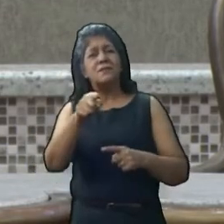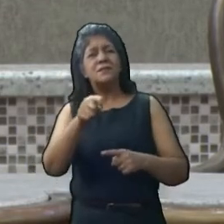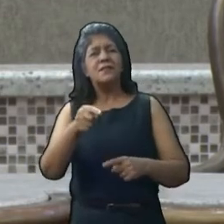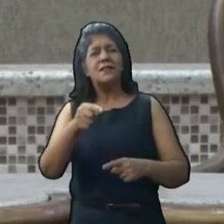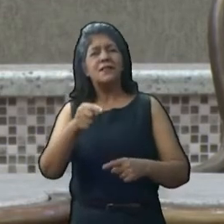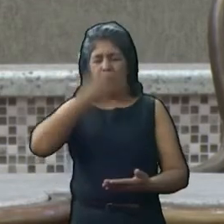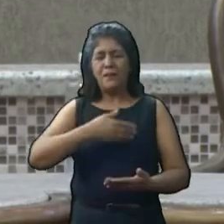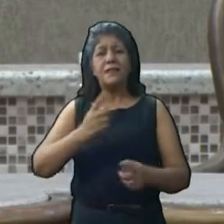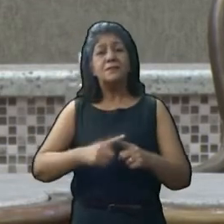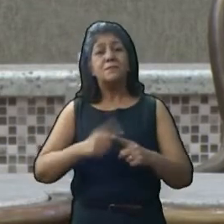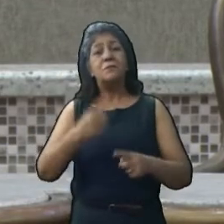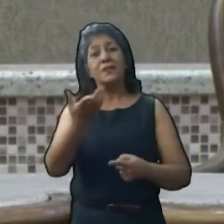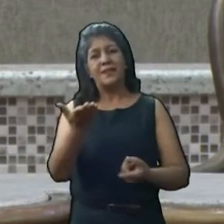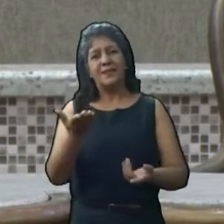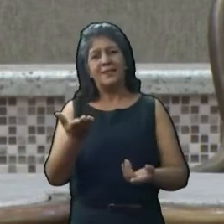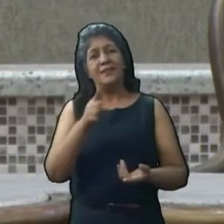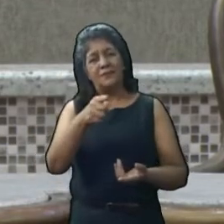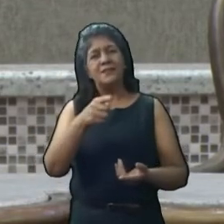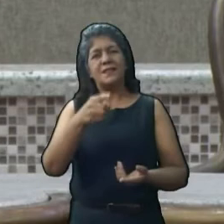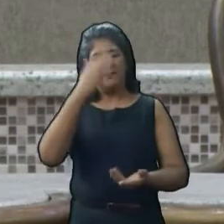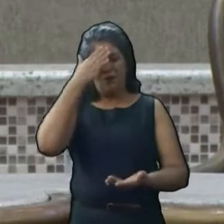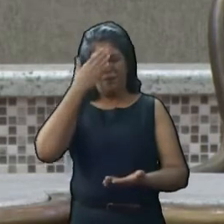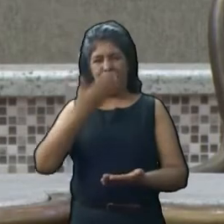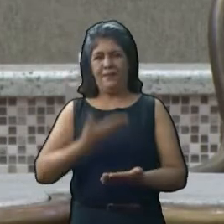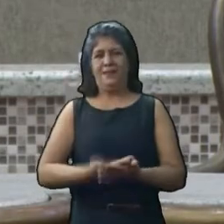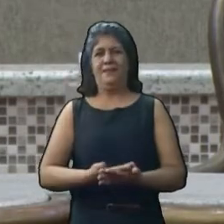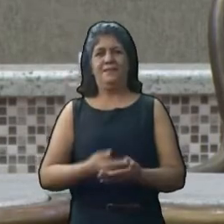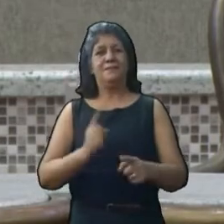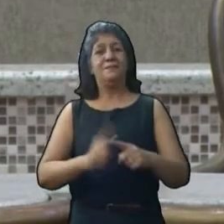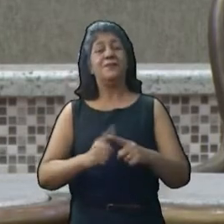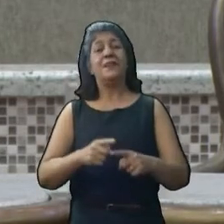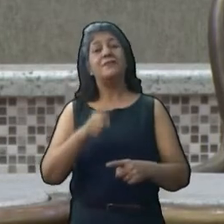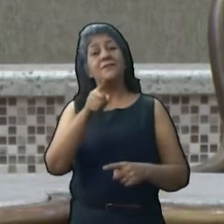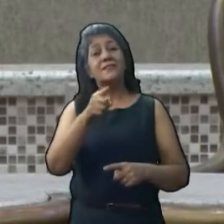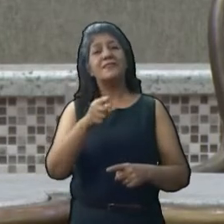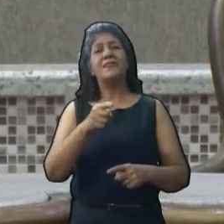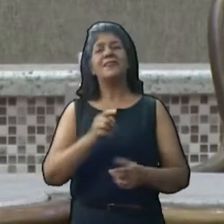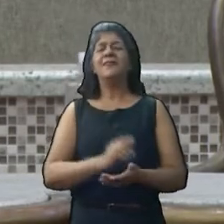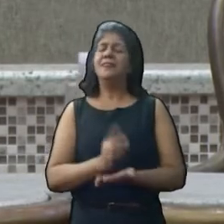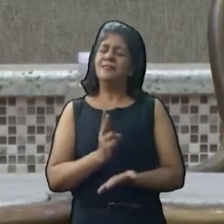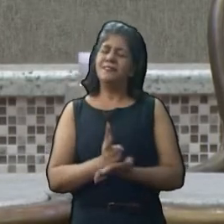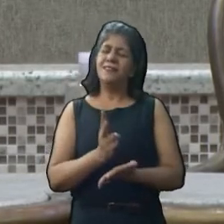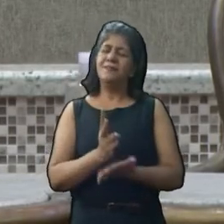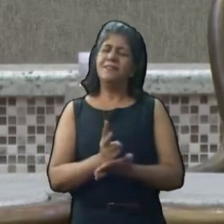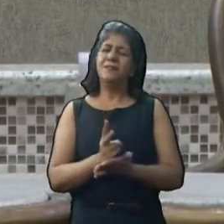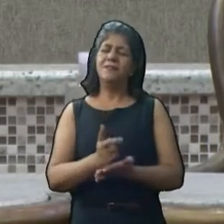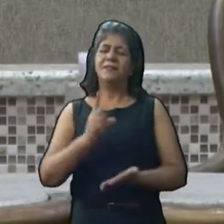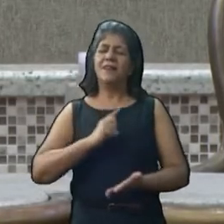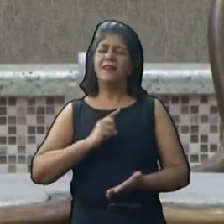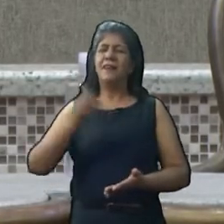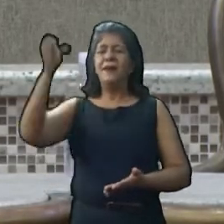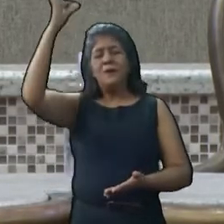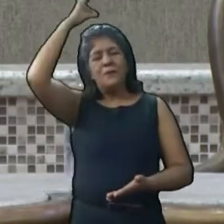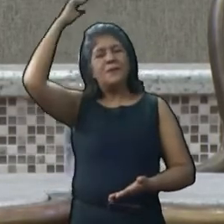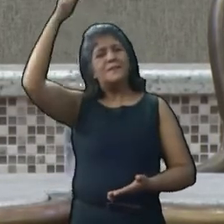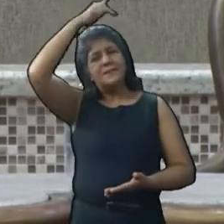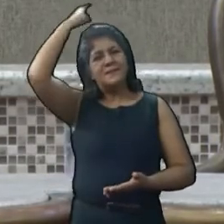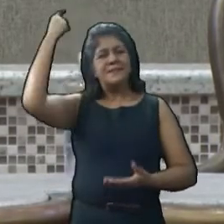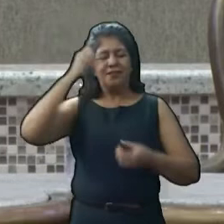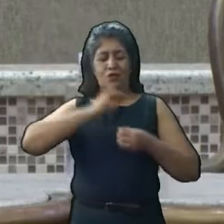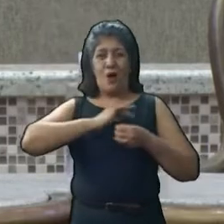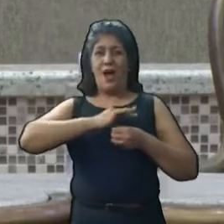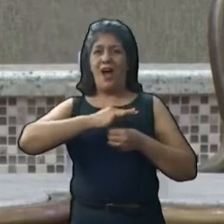estava cheio do senhor um mercado cheio da presença do espírito santo de deus louvado seja